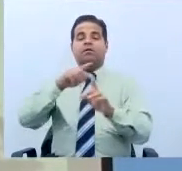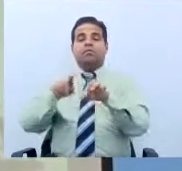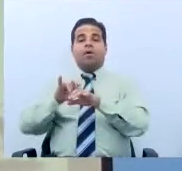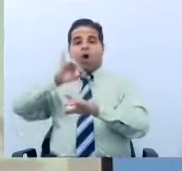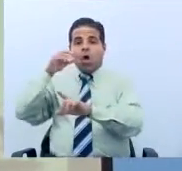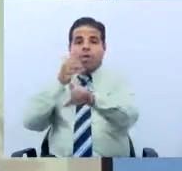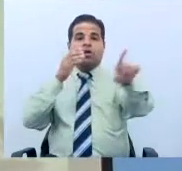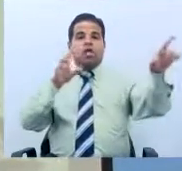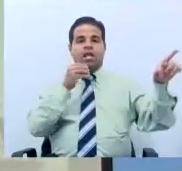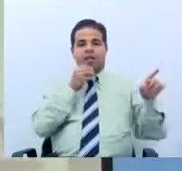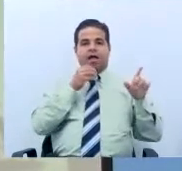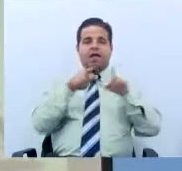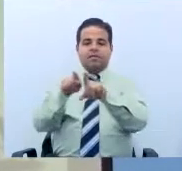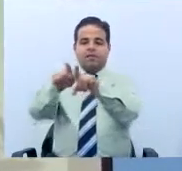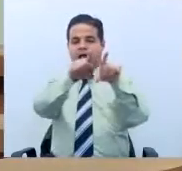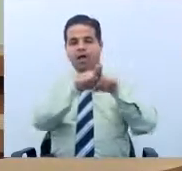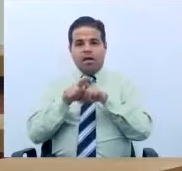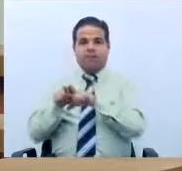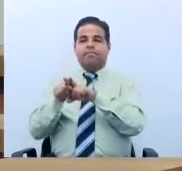oportunidades e